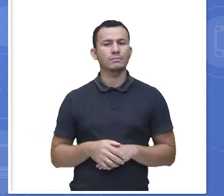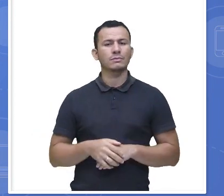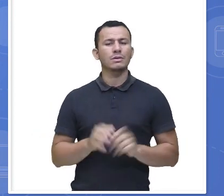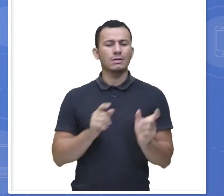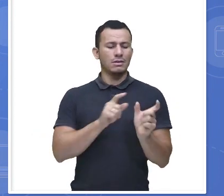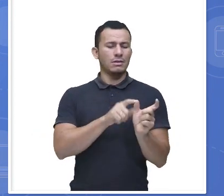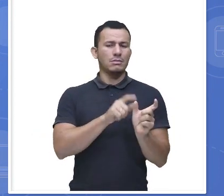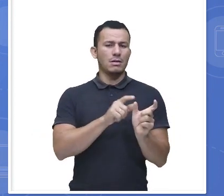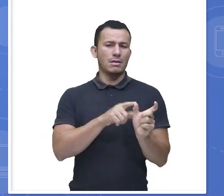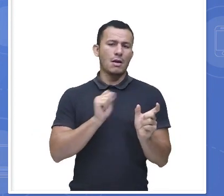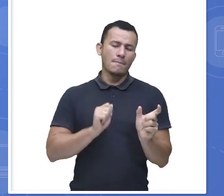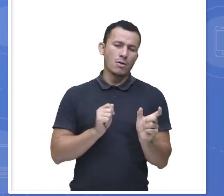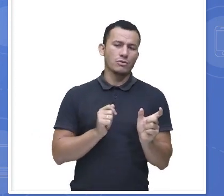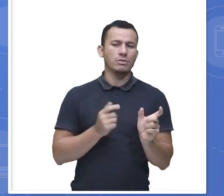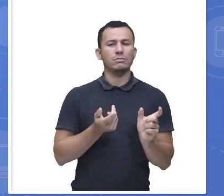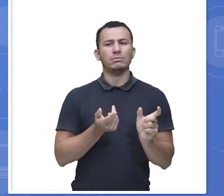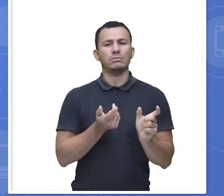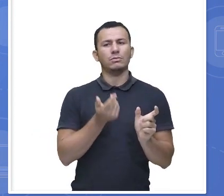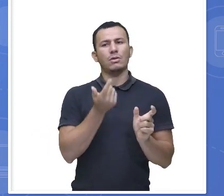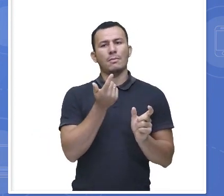pode dizer os personagens